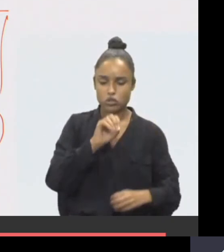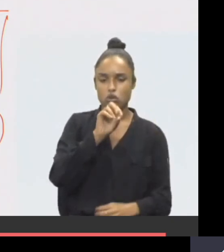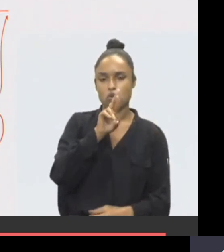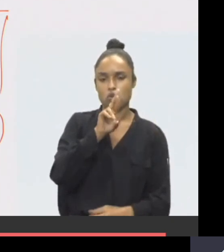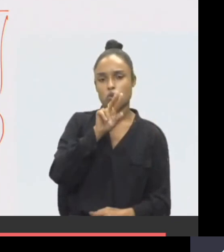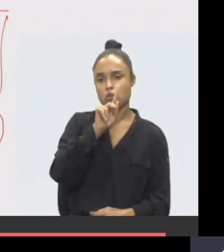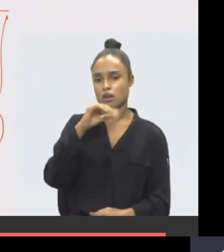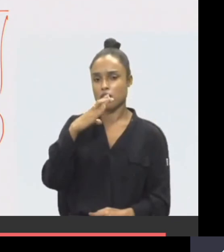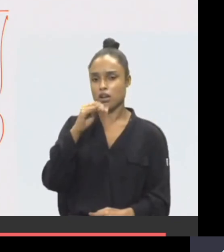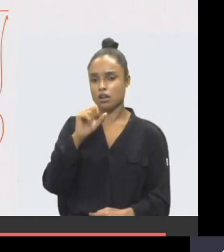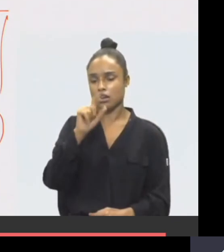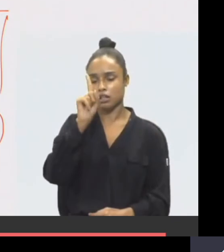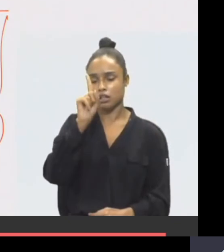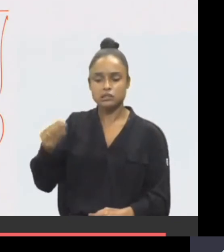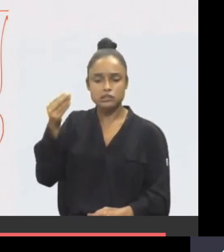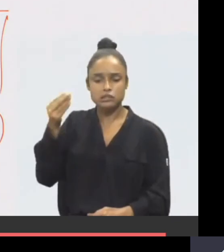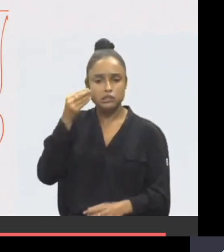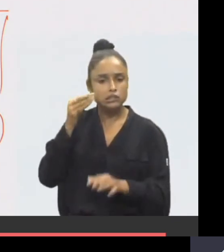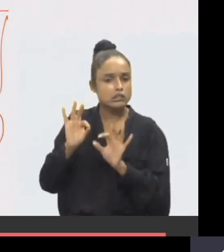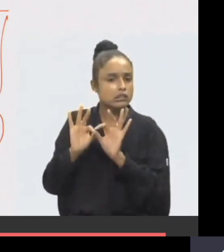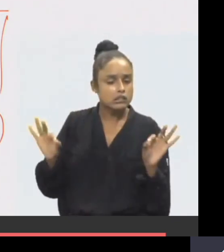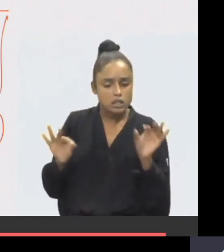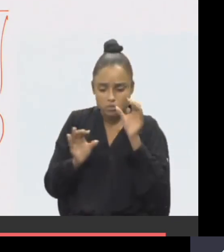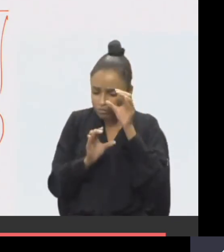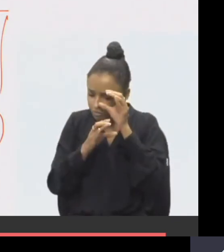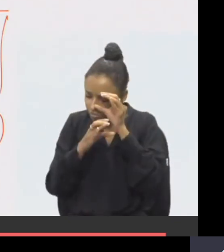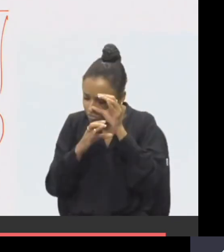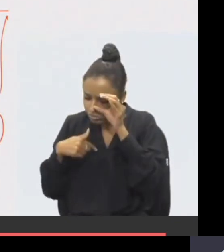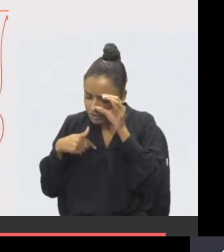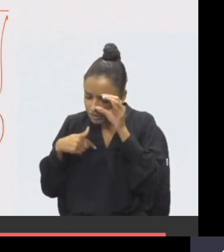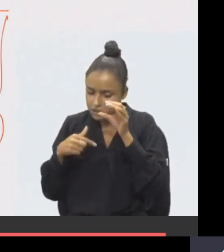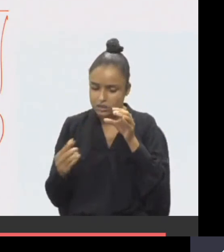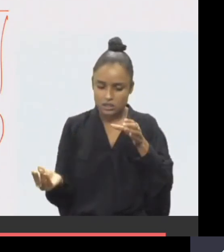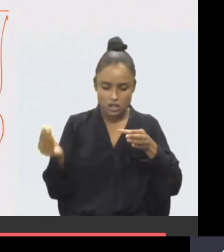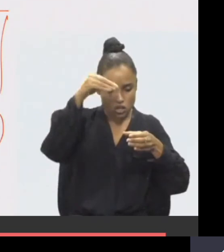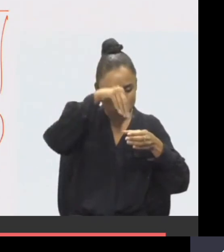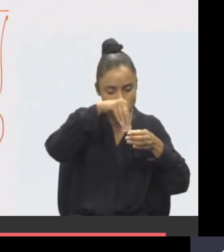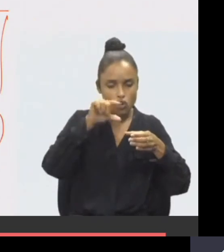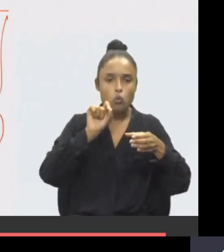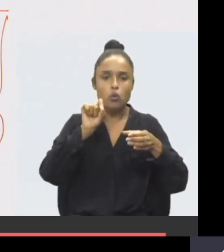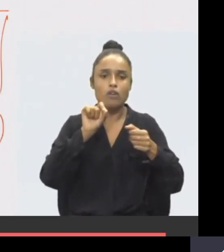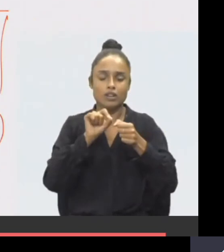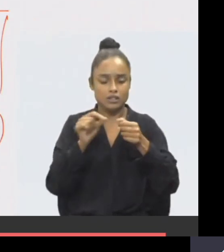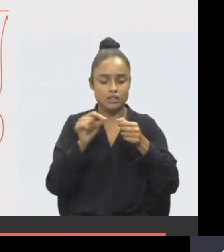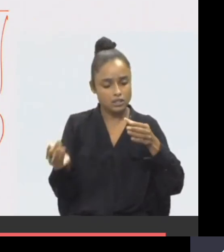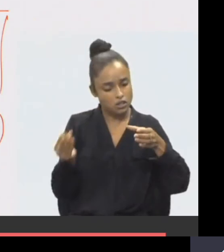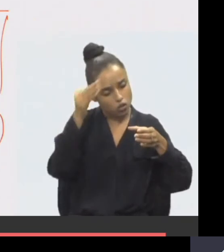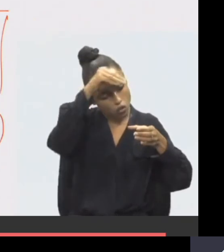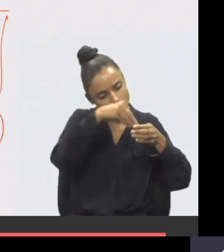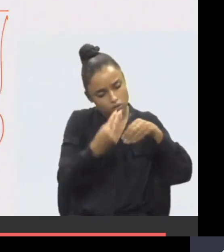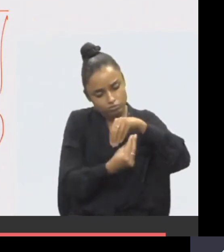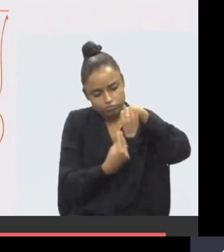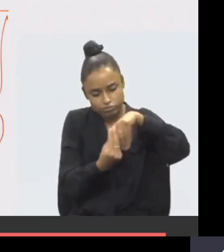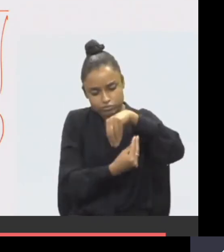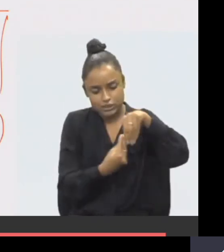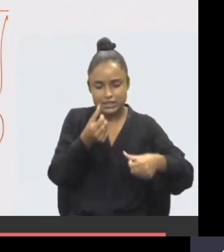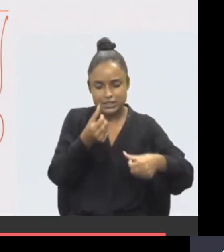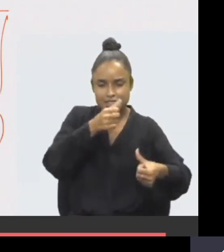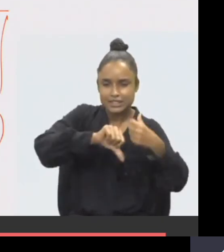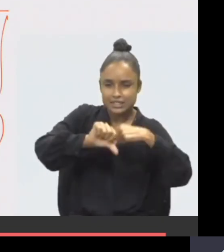que são testes onde nós vamos adicionar reagentes químicos, e com esses reagentes